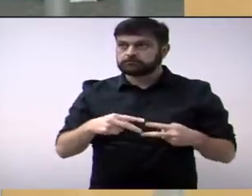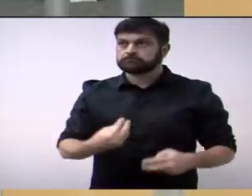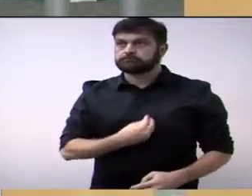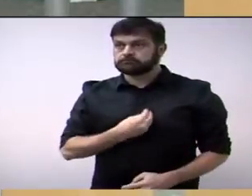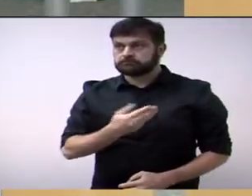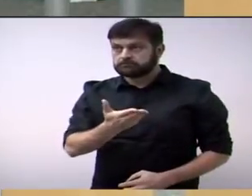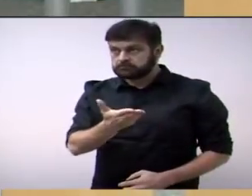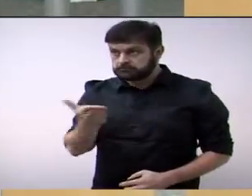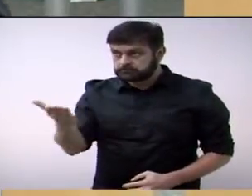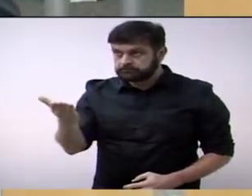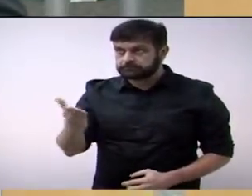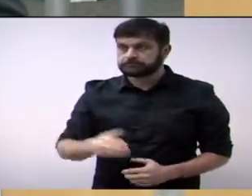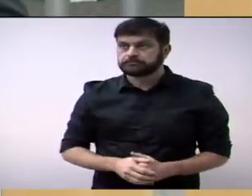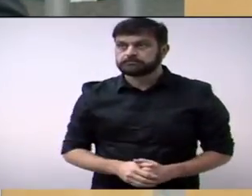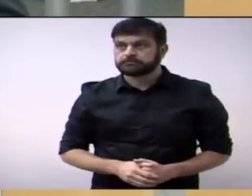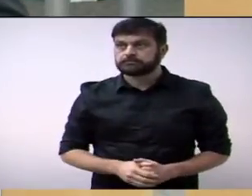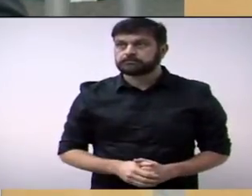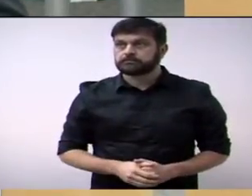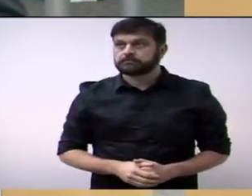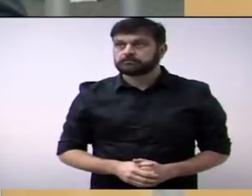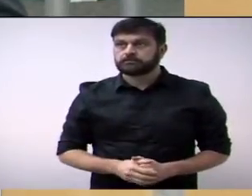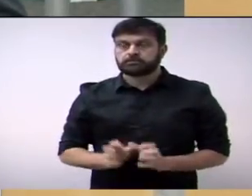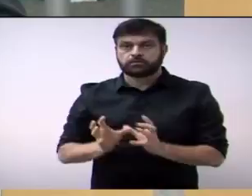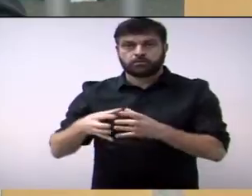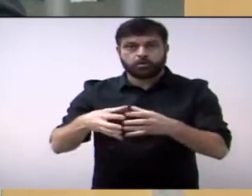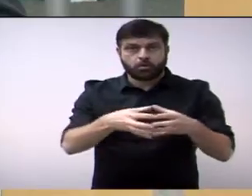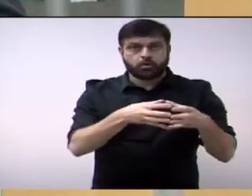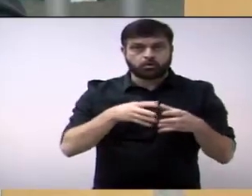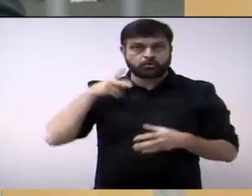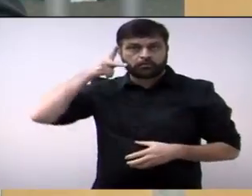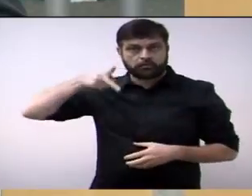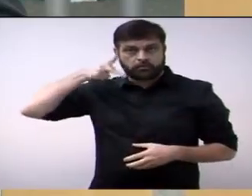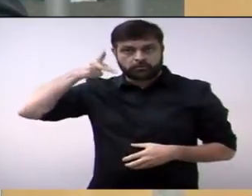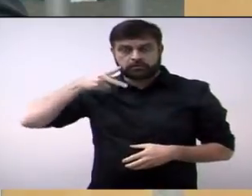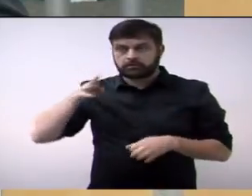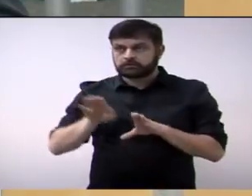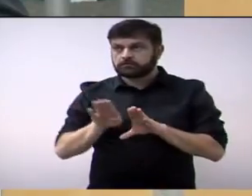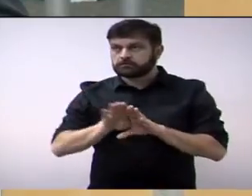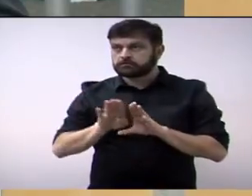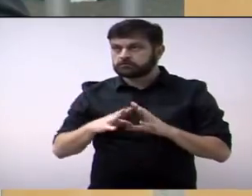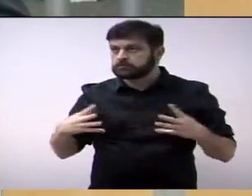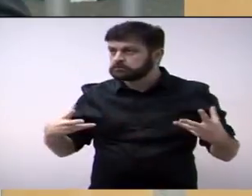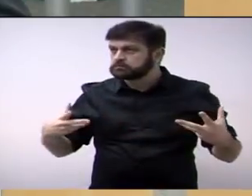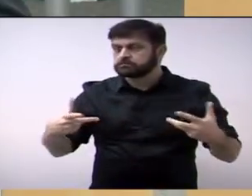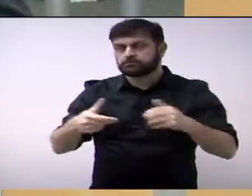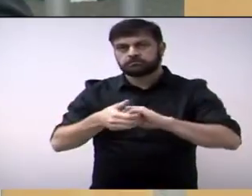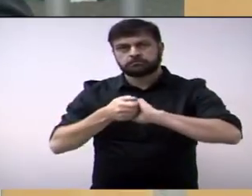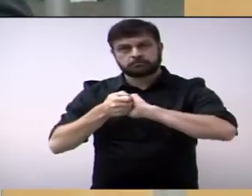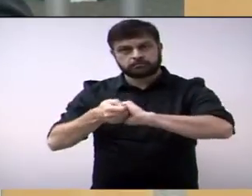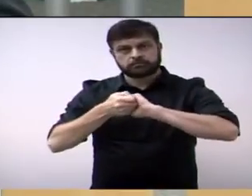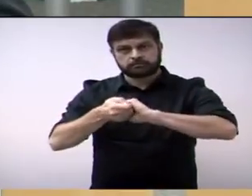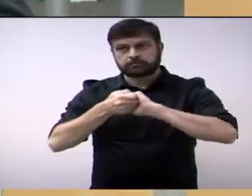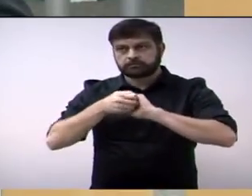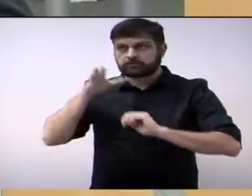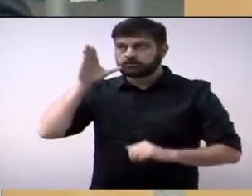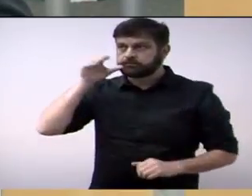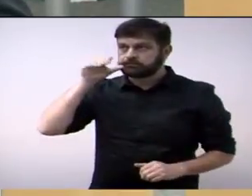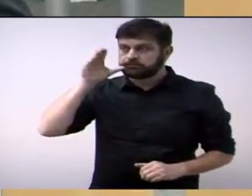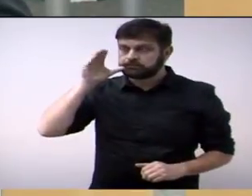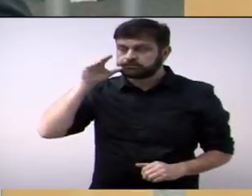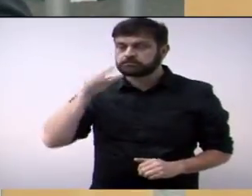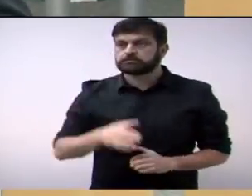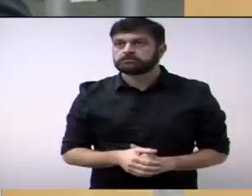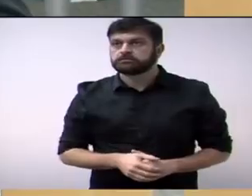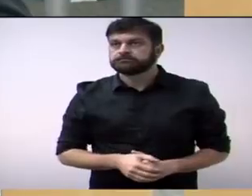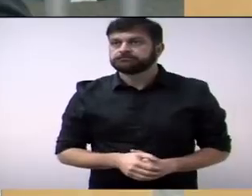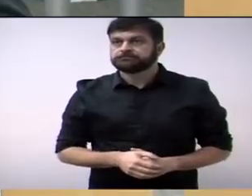presente, todos os presidentes de partido, imprensa em geral, funcionários e secretário da Defesa Civil,